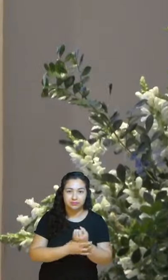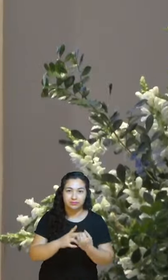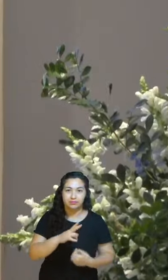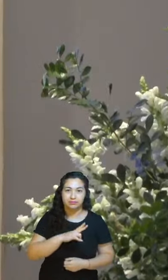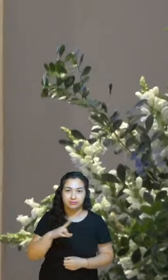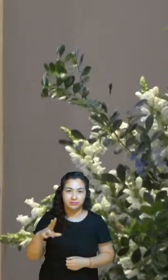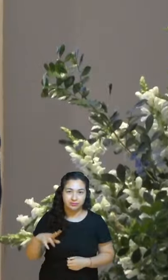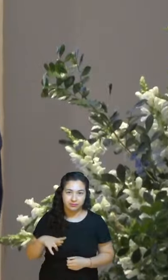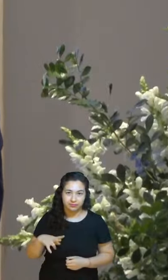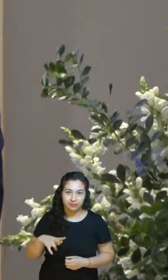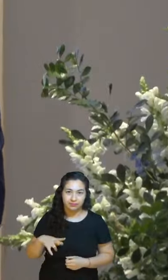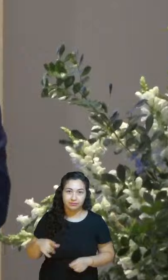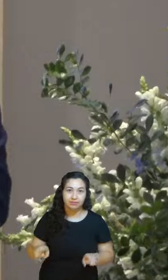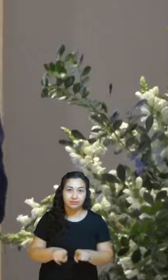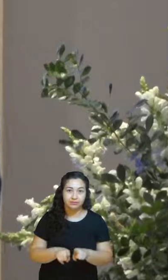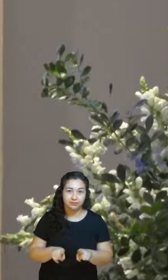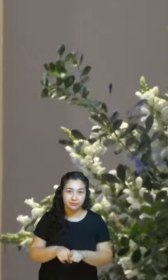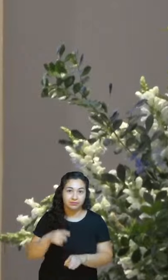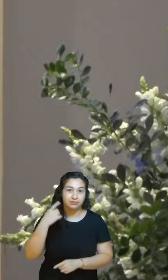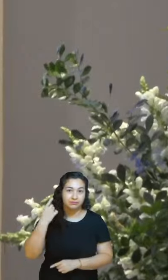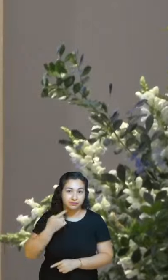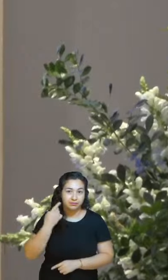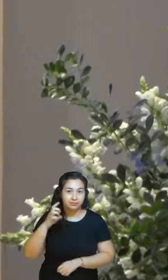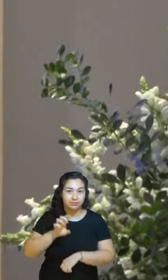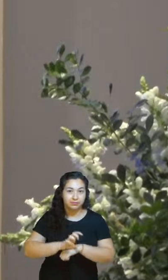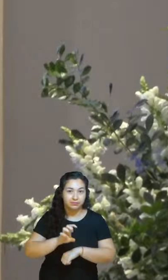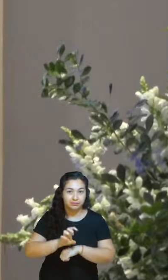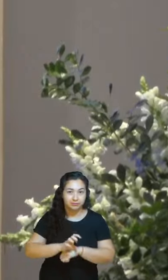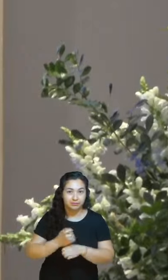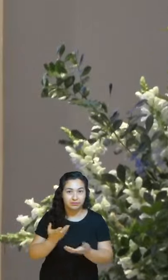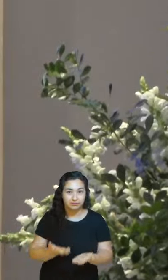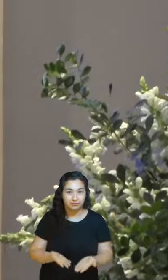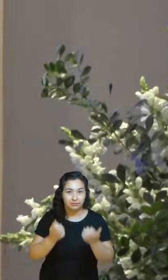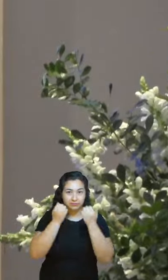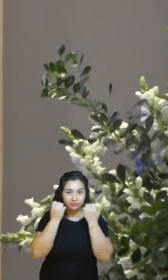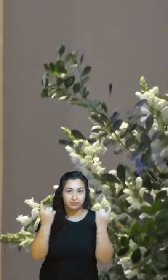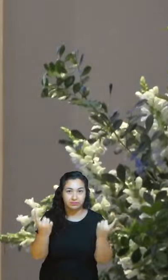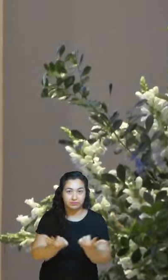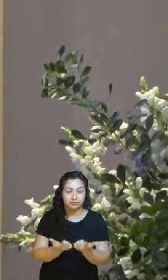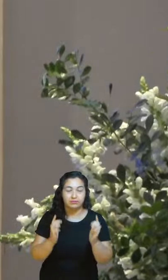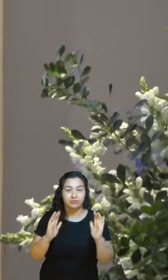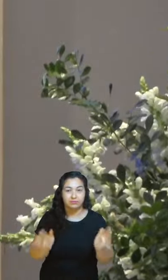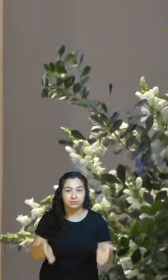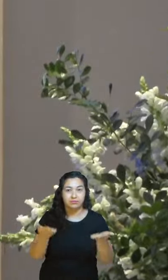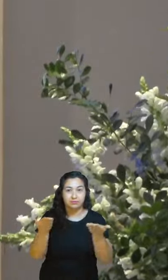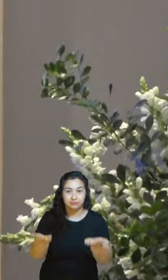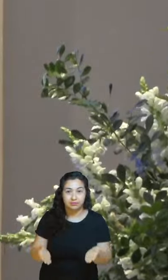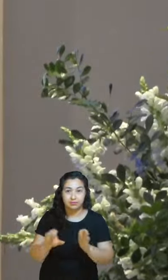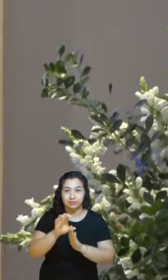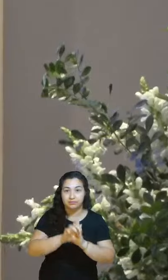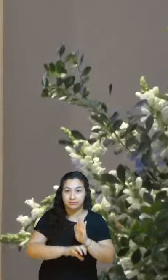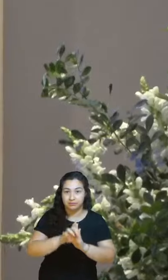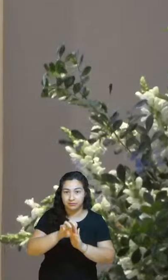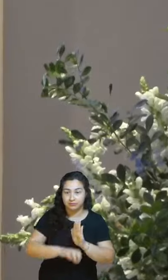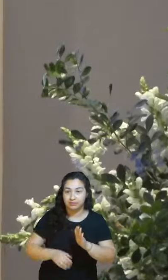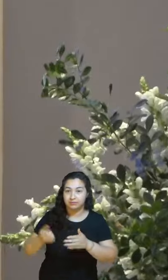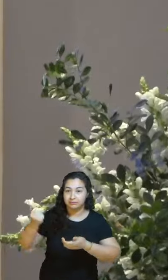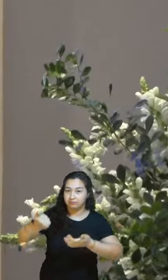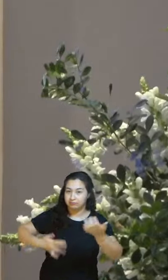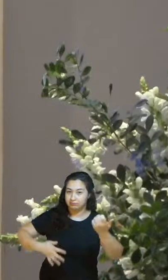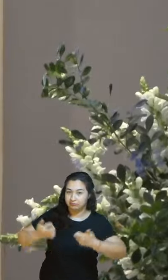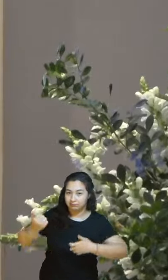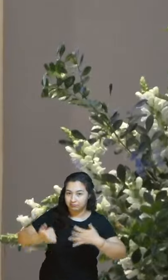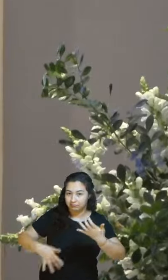honroso deputado estadual dessa casa apresentados os senhores palestrantes eu